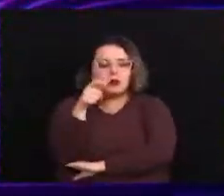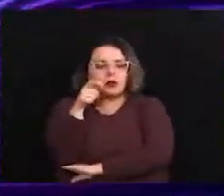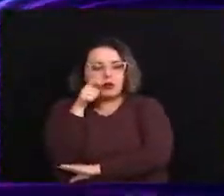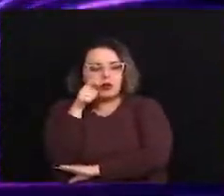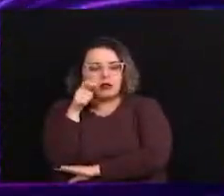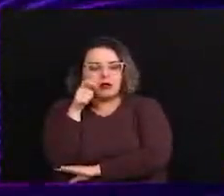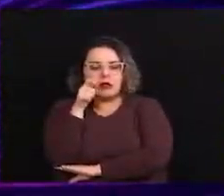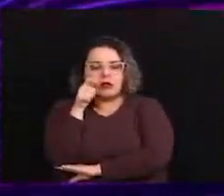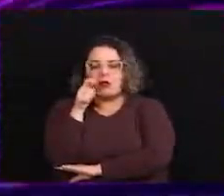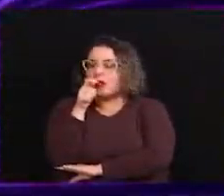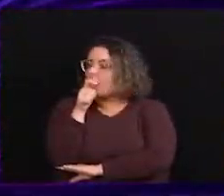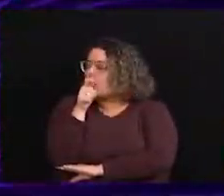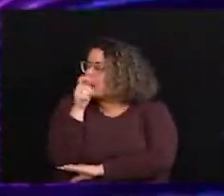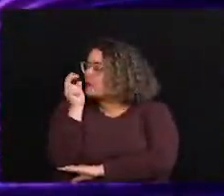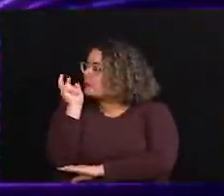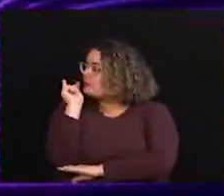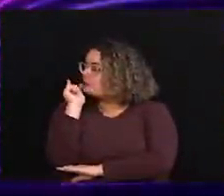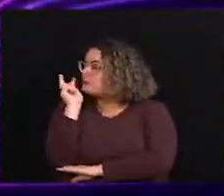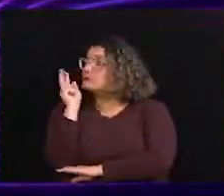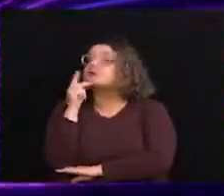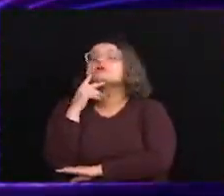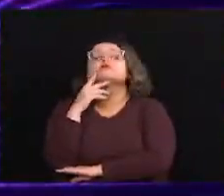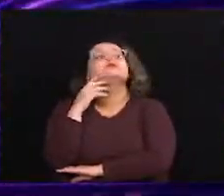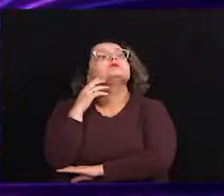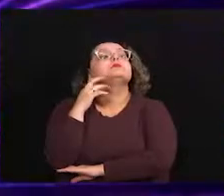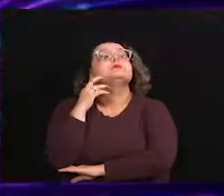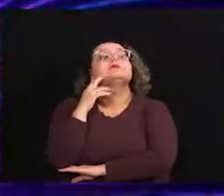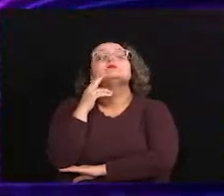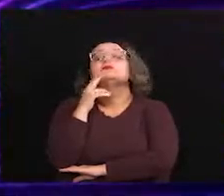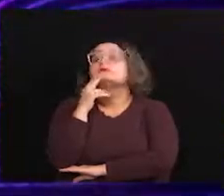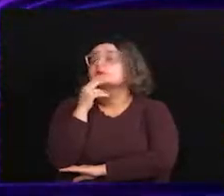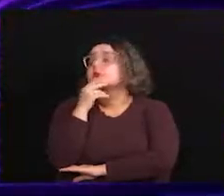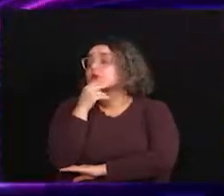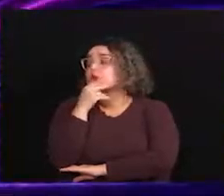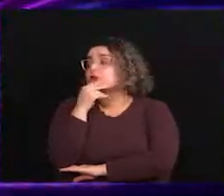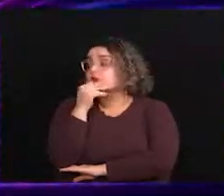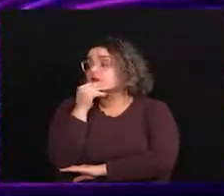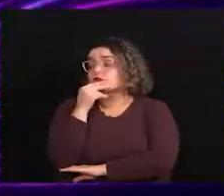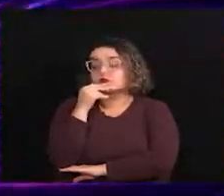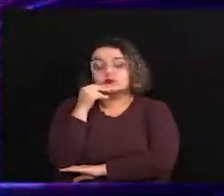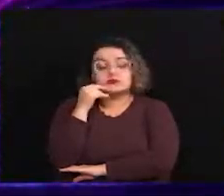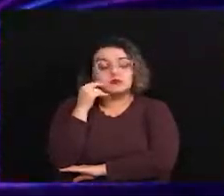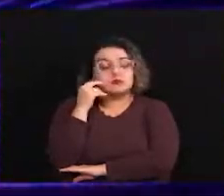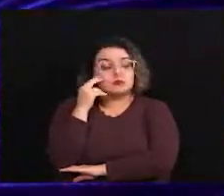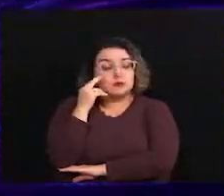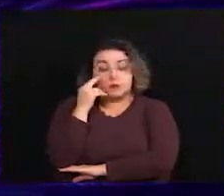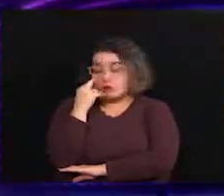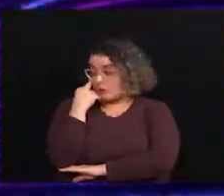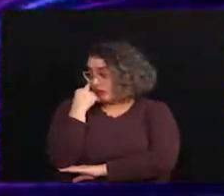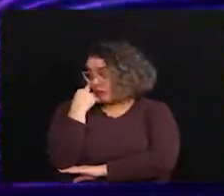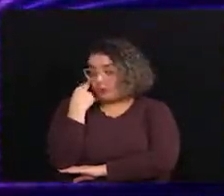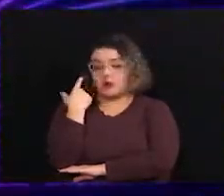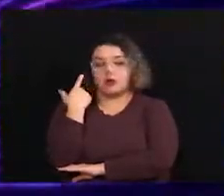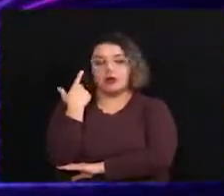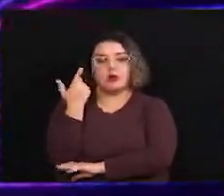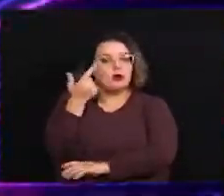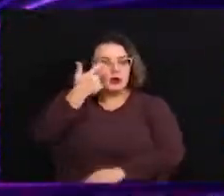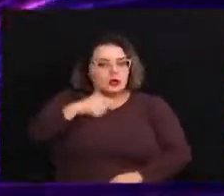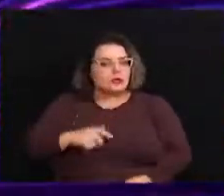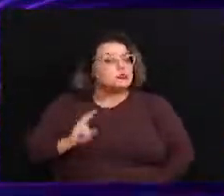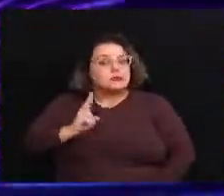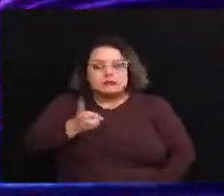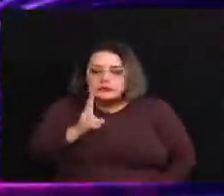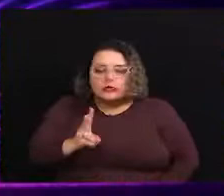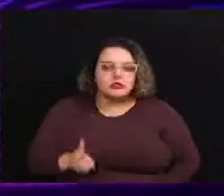observador. Por mais que ele disfarce, ele sempre vai ser um observador. Porque se ele não for observador, ele não pode